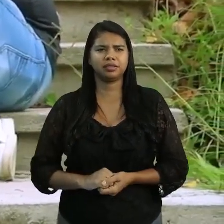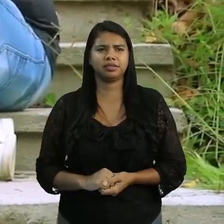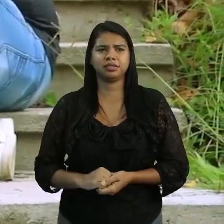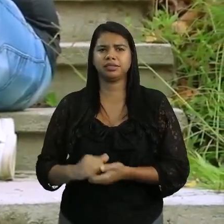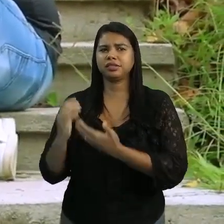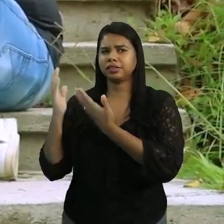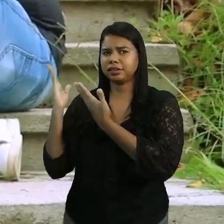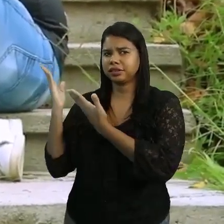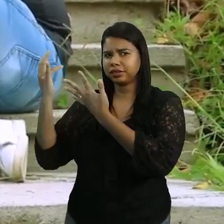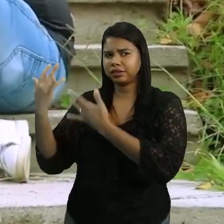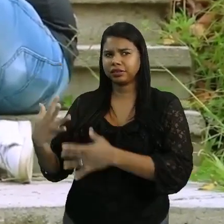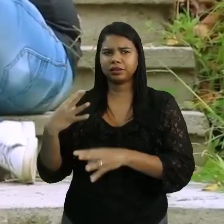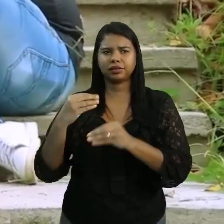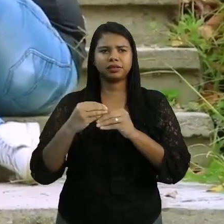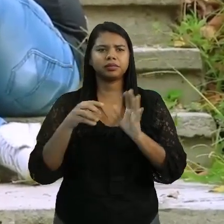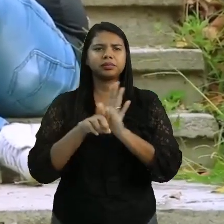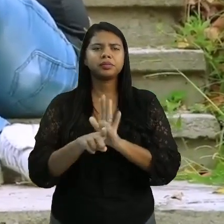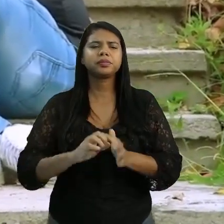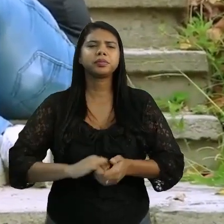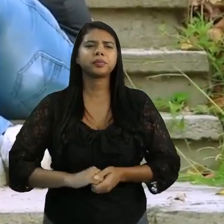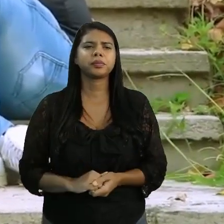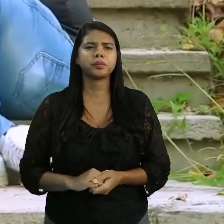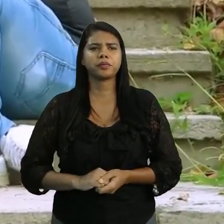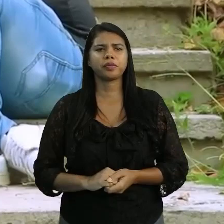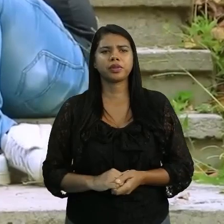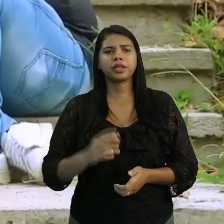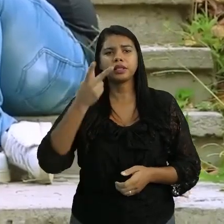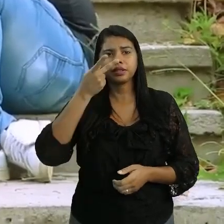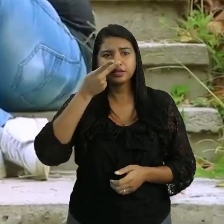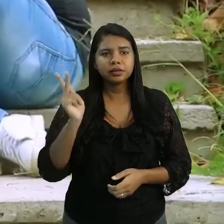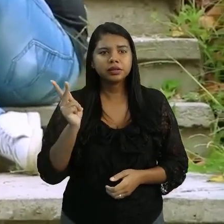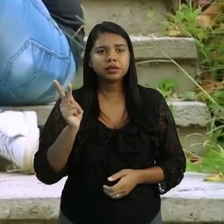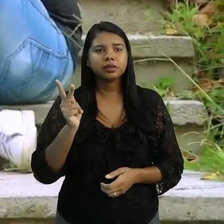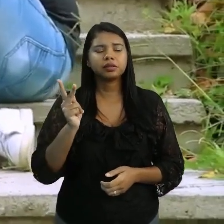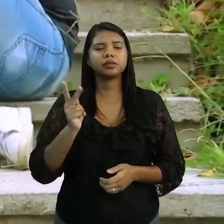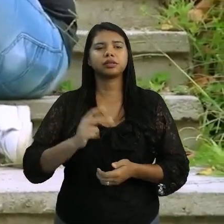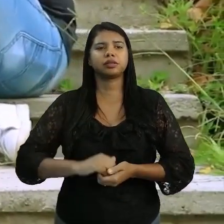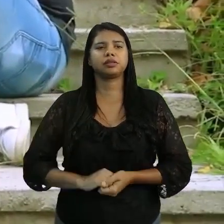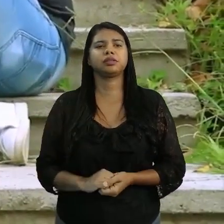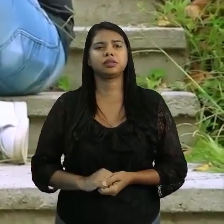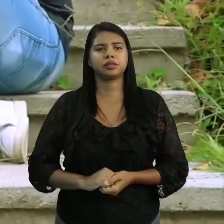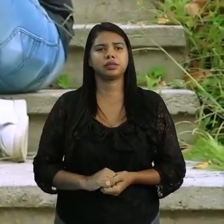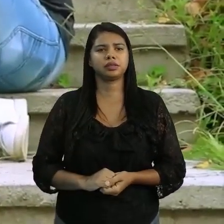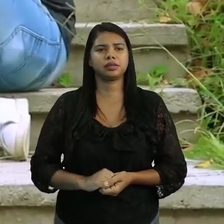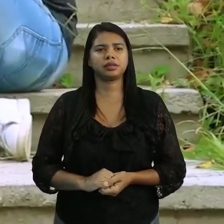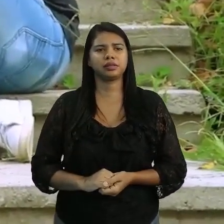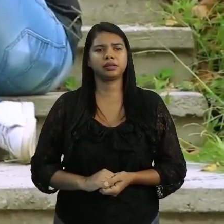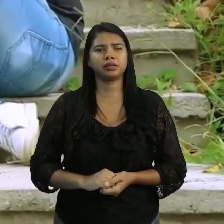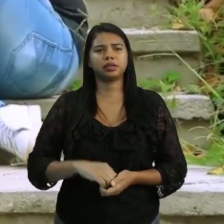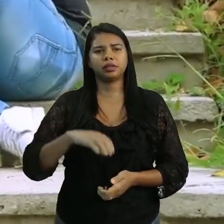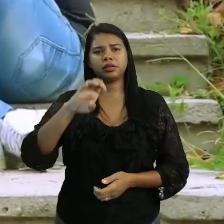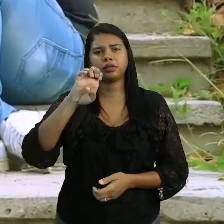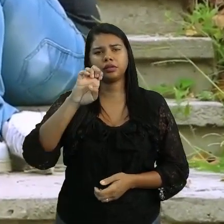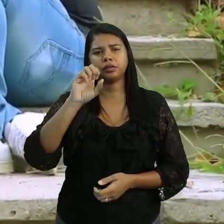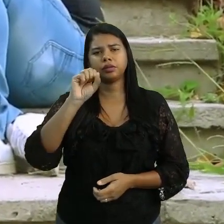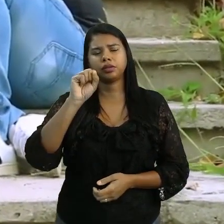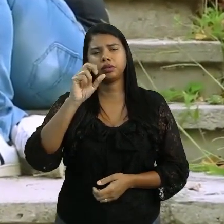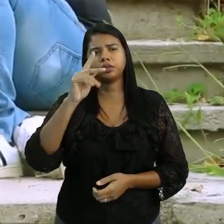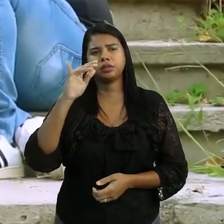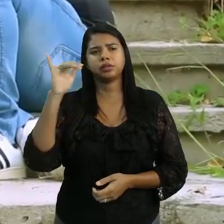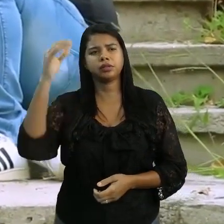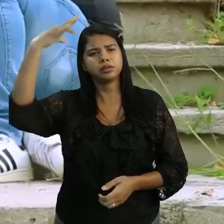um livro com muito conteúdo. Então, eu quero experimentar isso aqui, eu quero ver até onde eu posso chegar com isso aqui. E aquela dúvida,